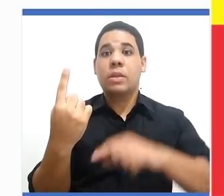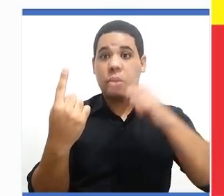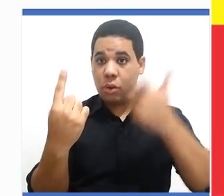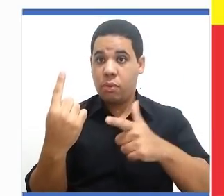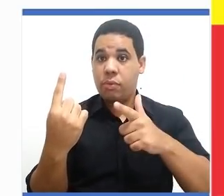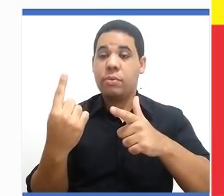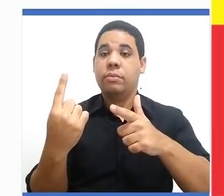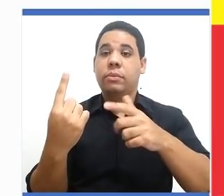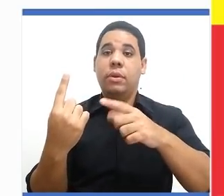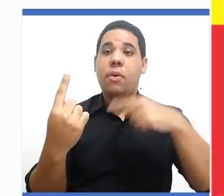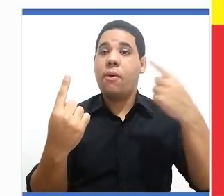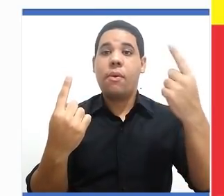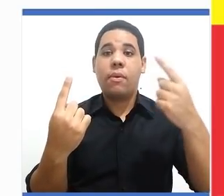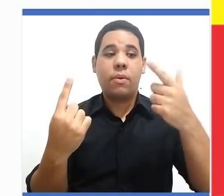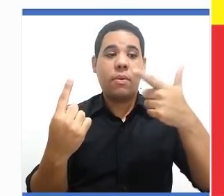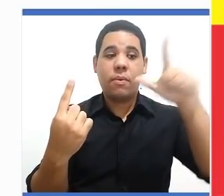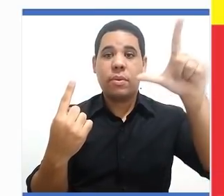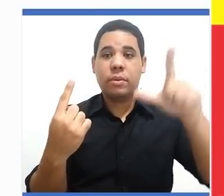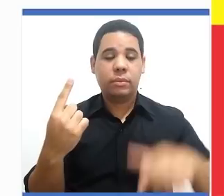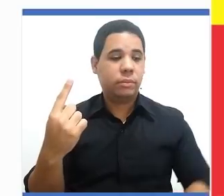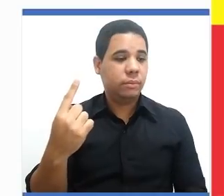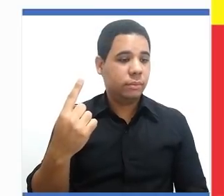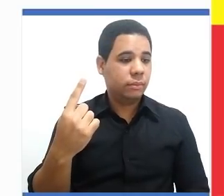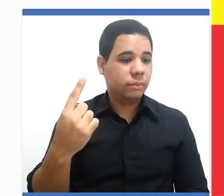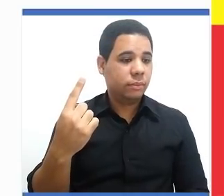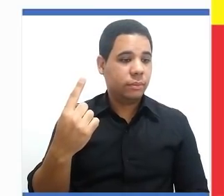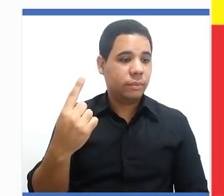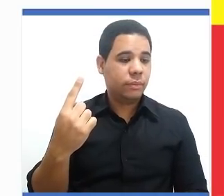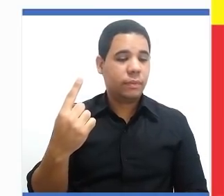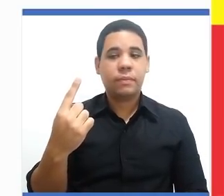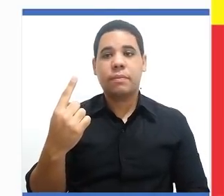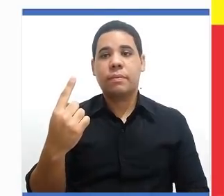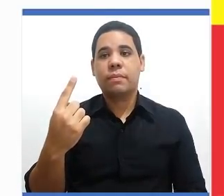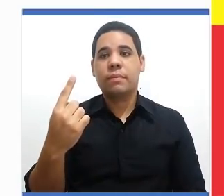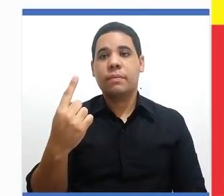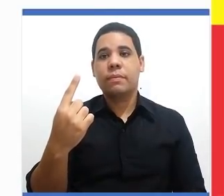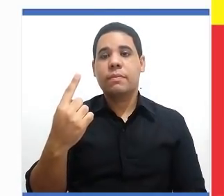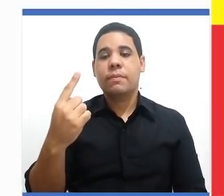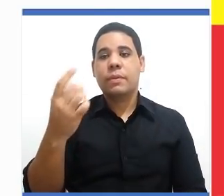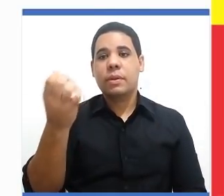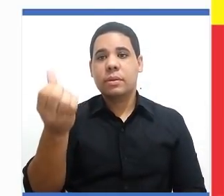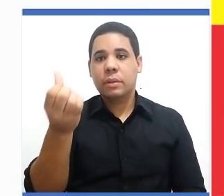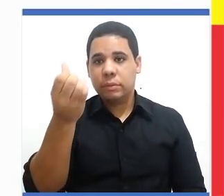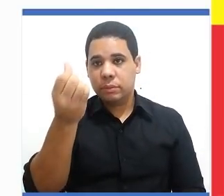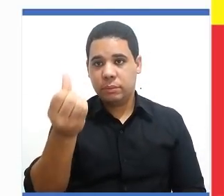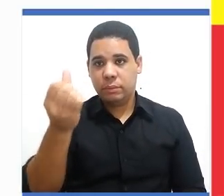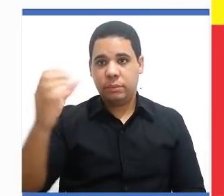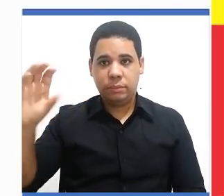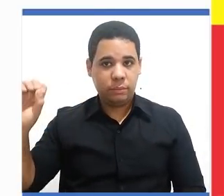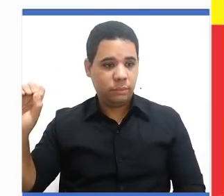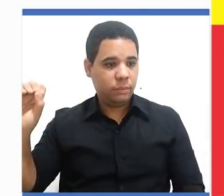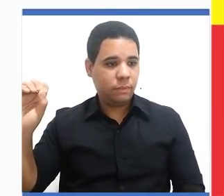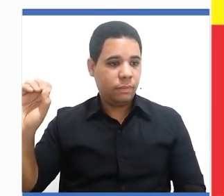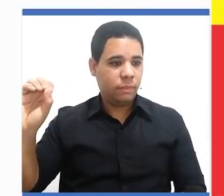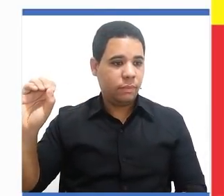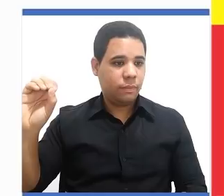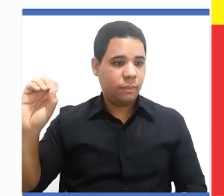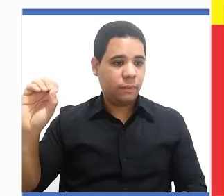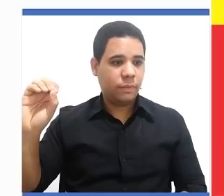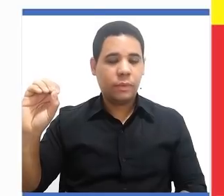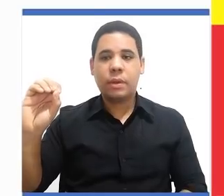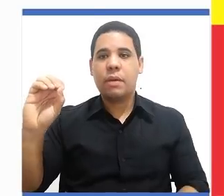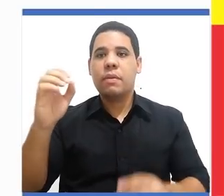uma, porque essa transformação foram dados 2 pulos. Ela sai entre o 6 e o 0, passa